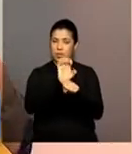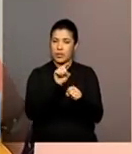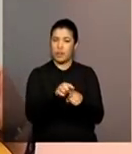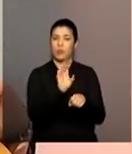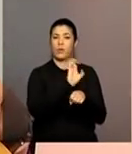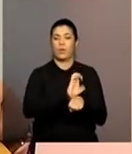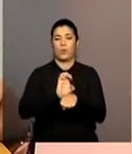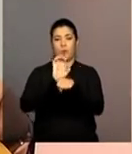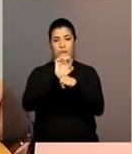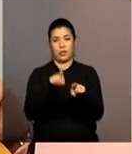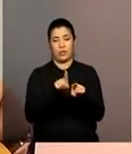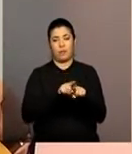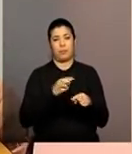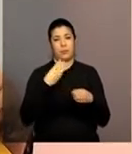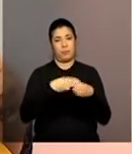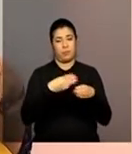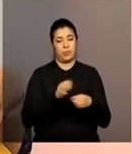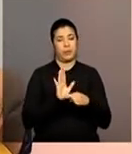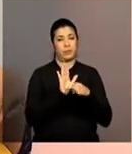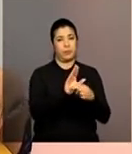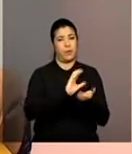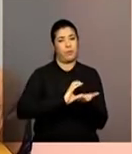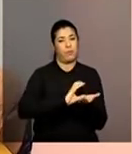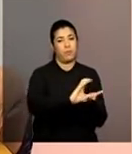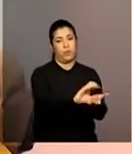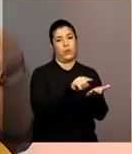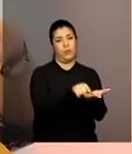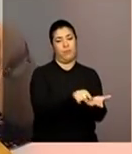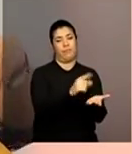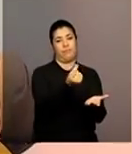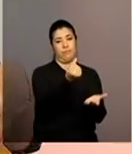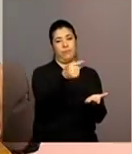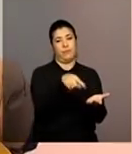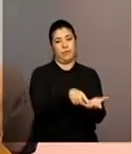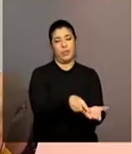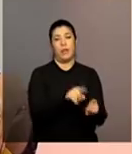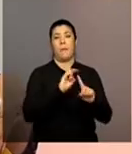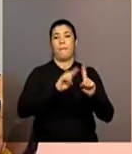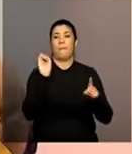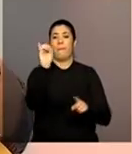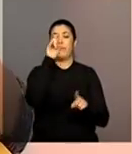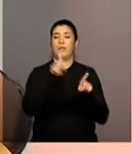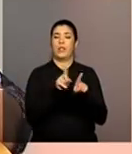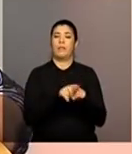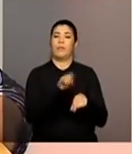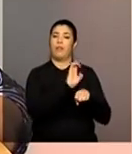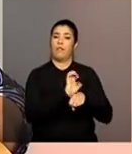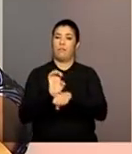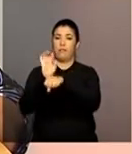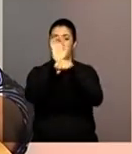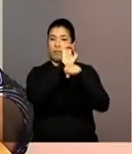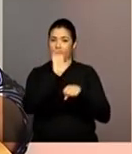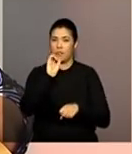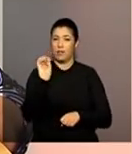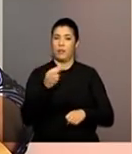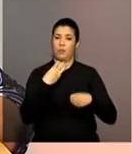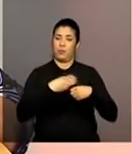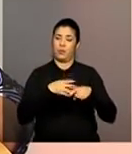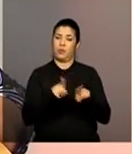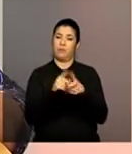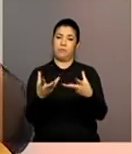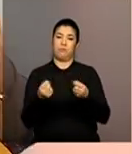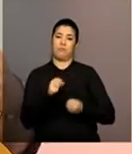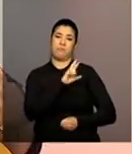Far falou no primeiro bloco mas é importante que os estados municípios também assuma sua